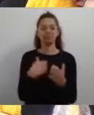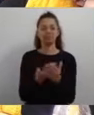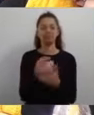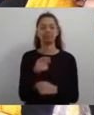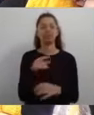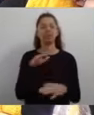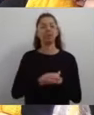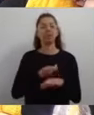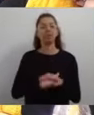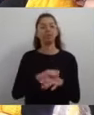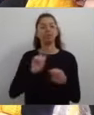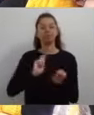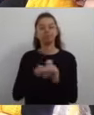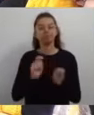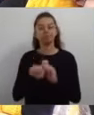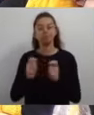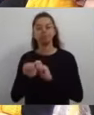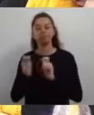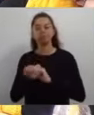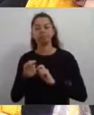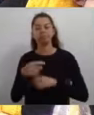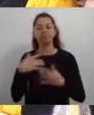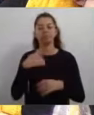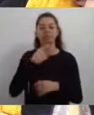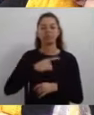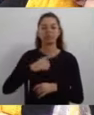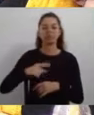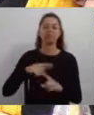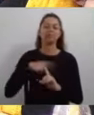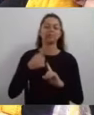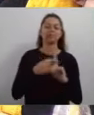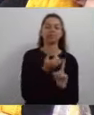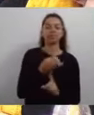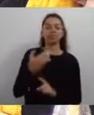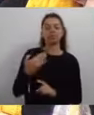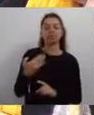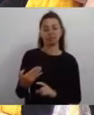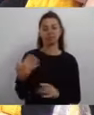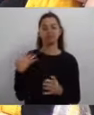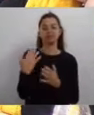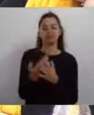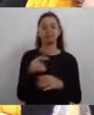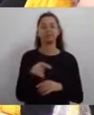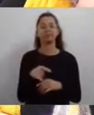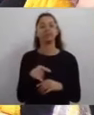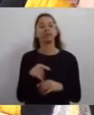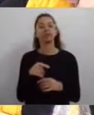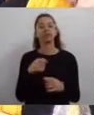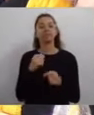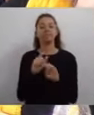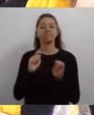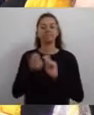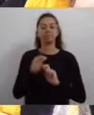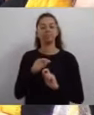de reestruturações orgânicas desde 2007 e o facto de as sucessivas alterações orgânicas não terem sido acompanhadas